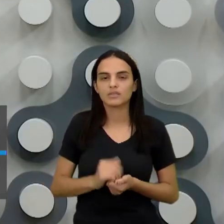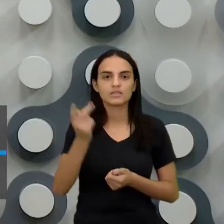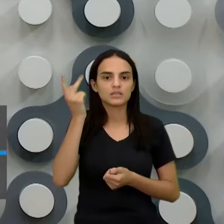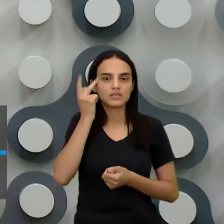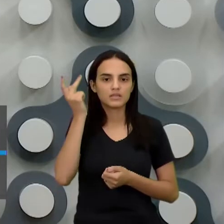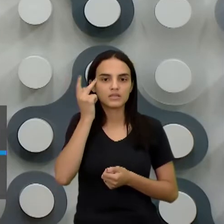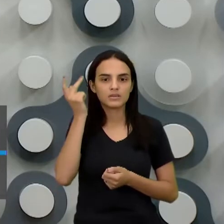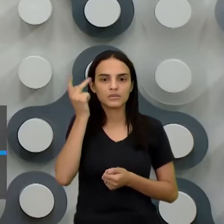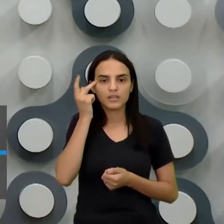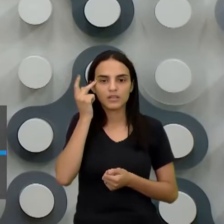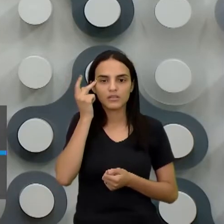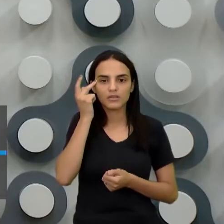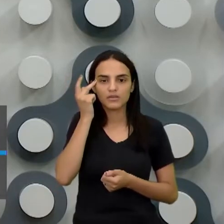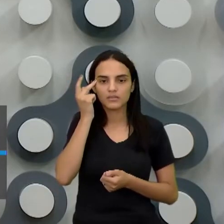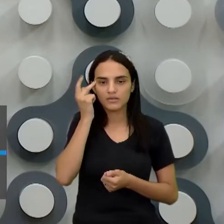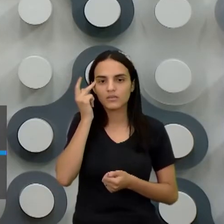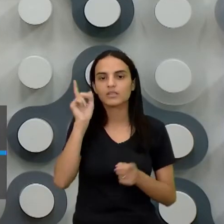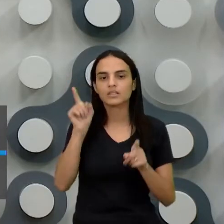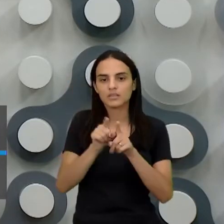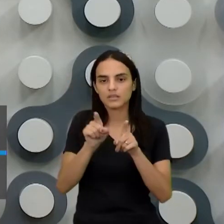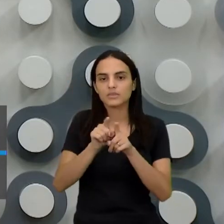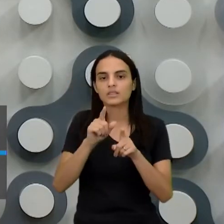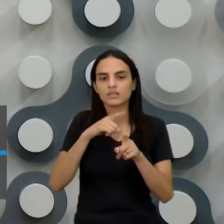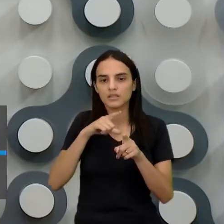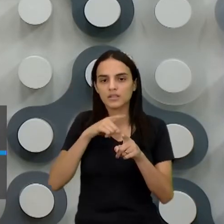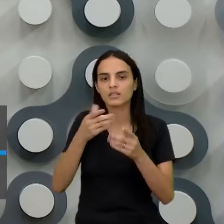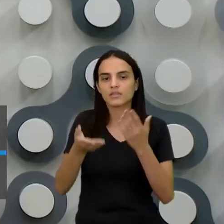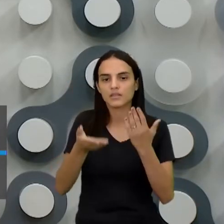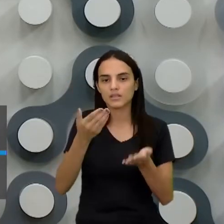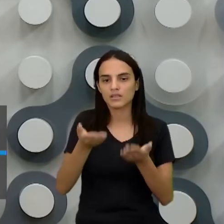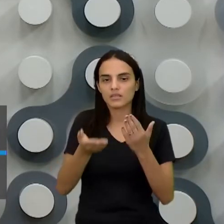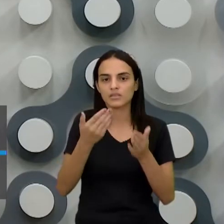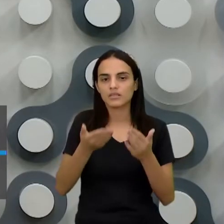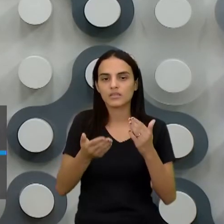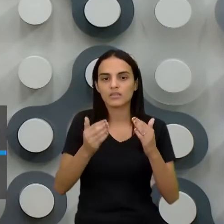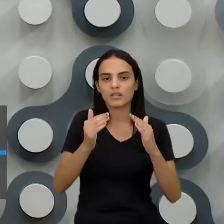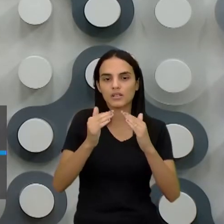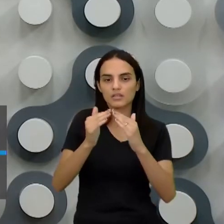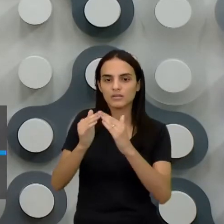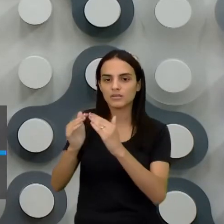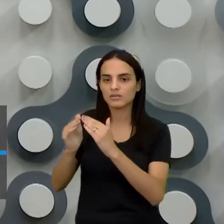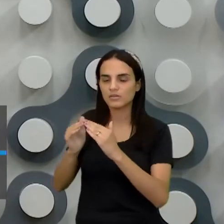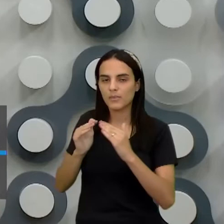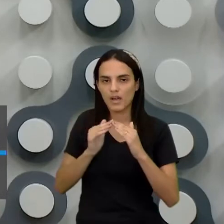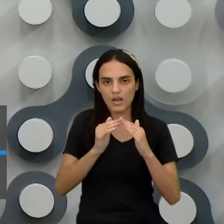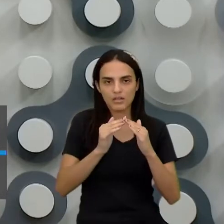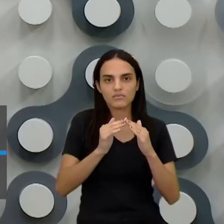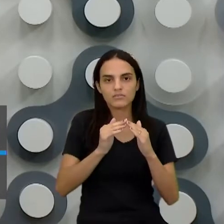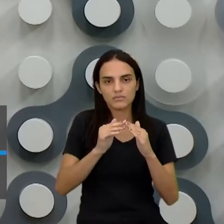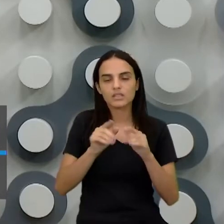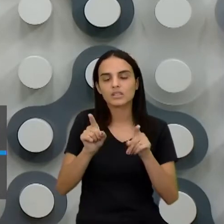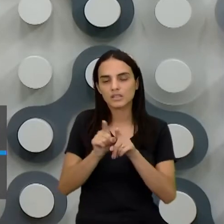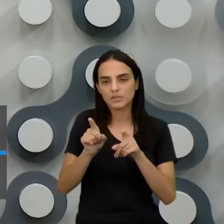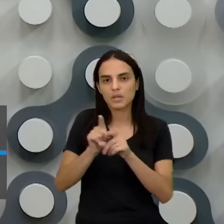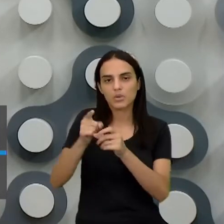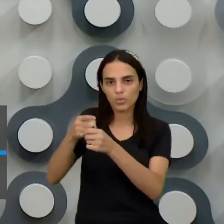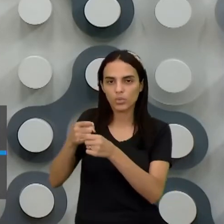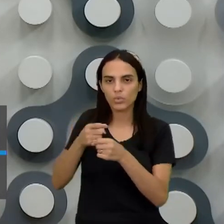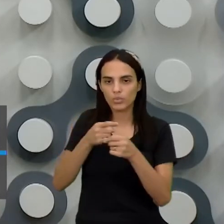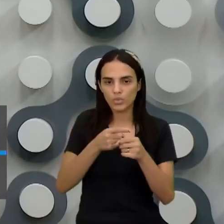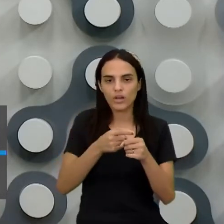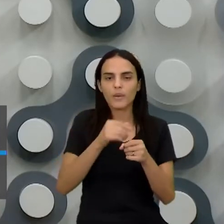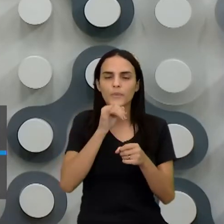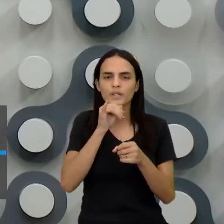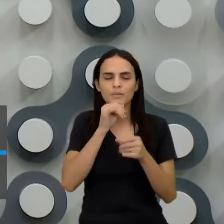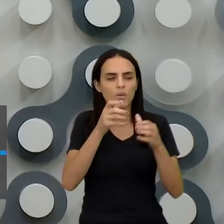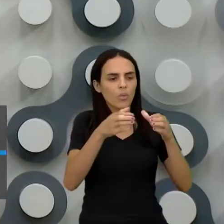Paulo, capital, vai ter uma variedade, né? Aí os bairros ao entorno, também a gente vai observar aí, em determinado bairro